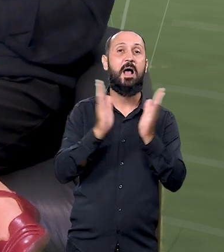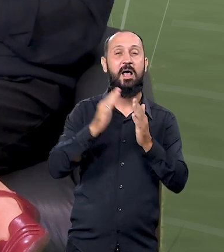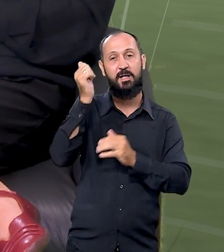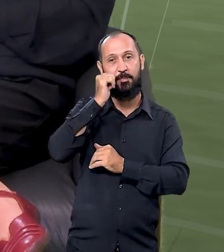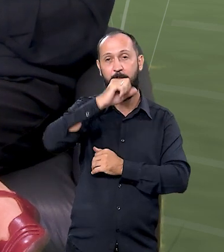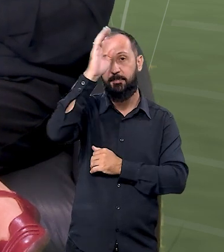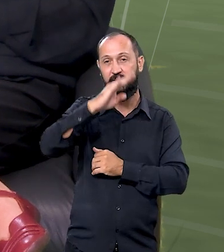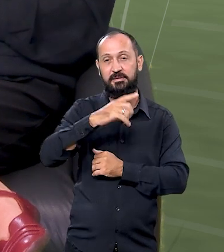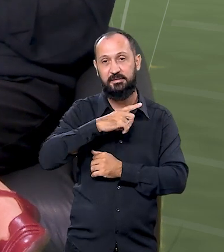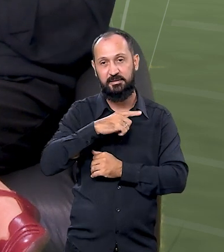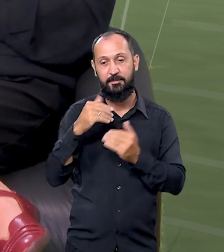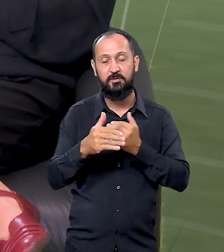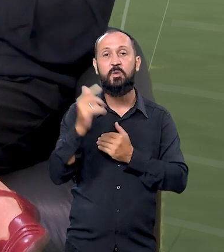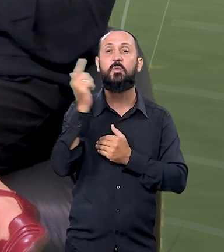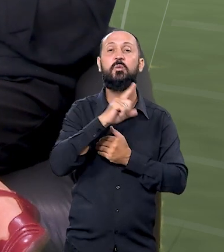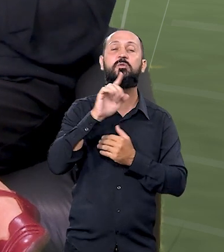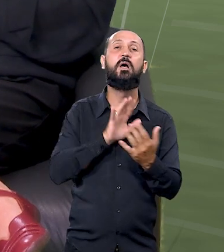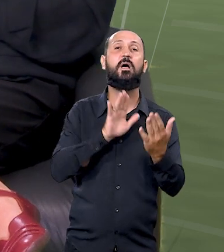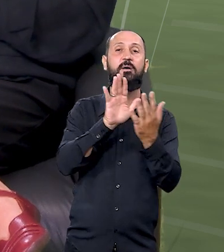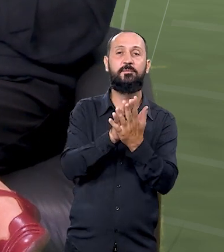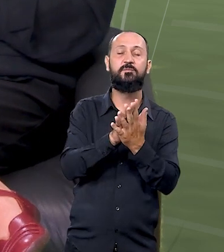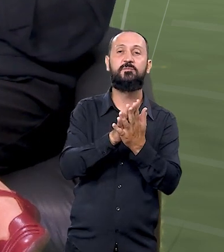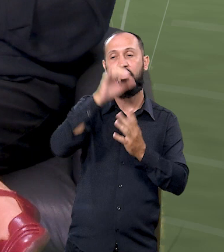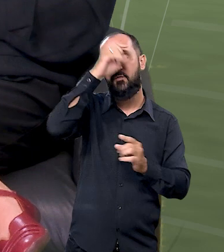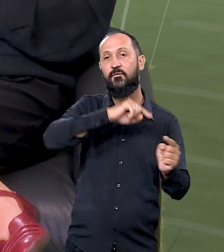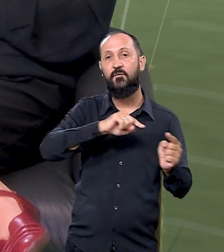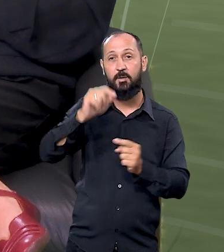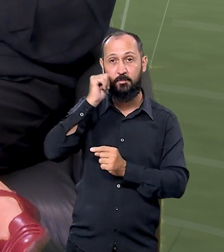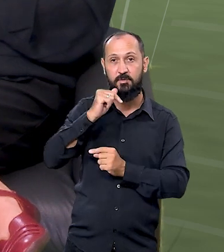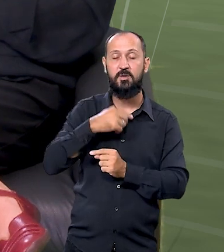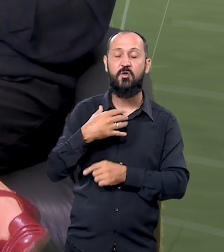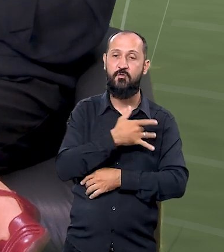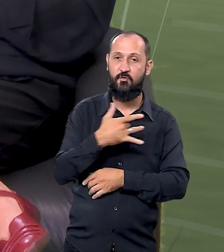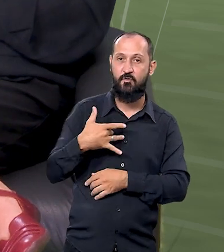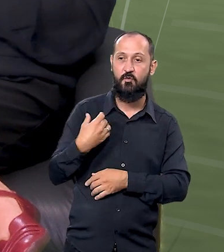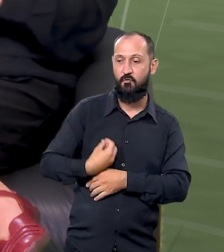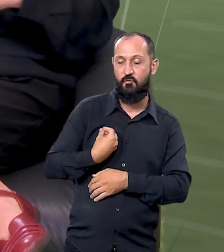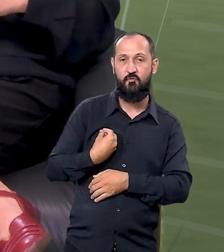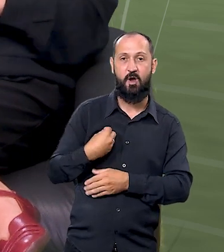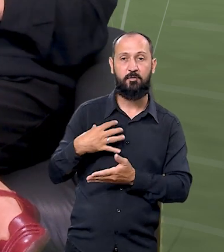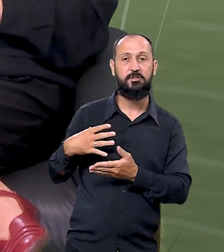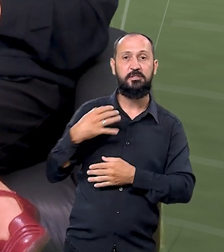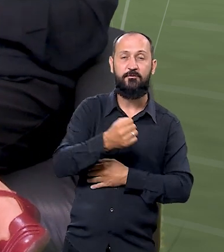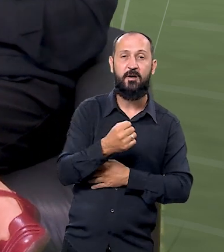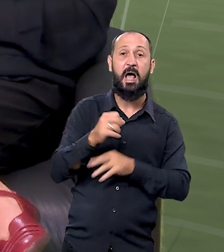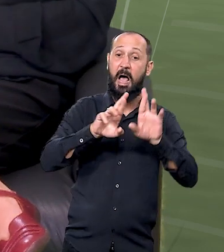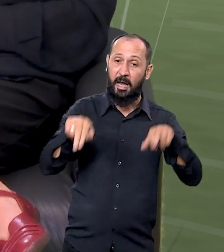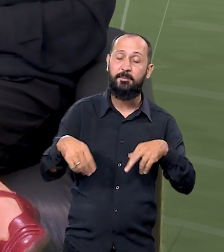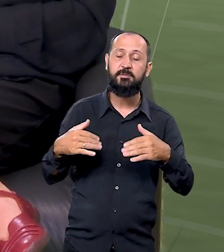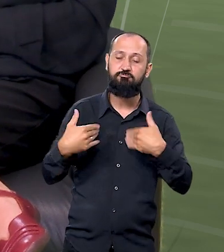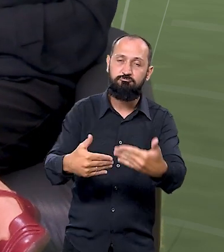a violência contra as mulheres e salvar vidas. A rede tem que existir. E o município é fundamental ter essa compreensão.